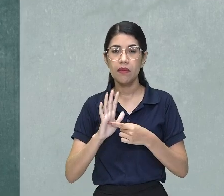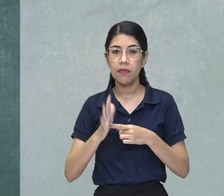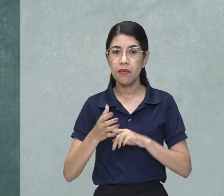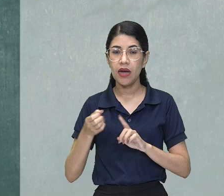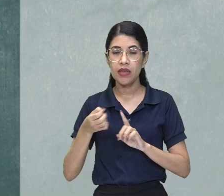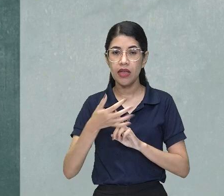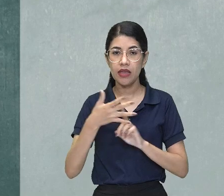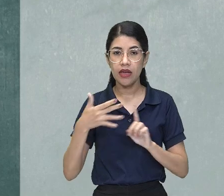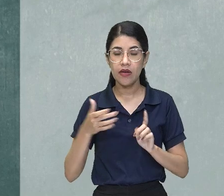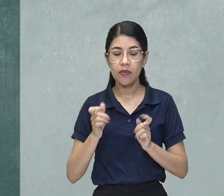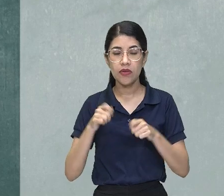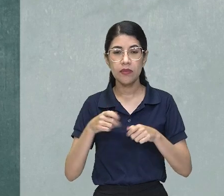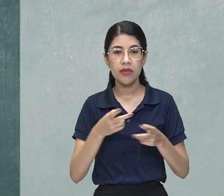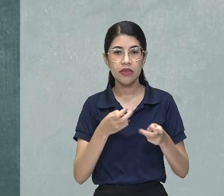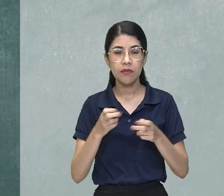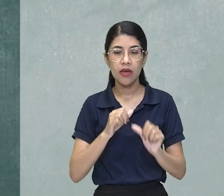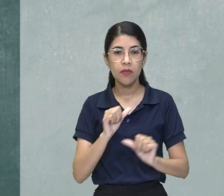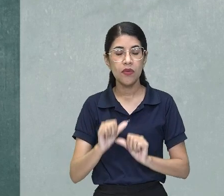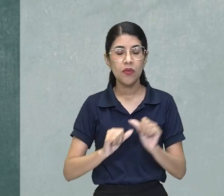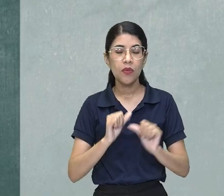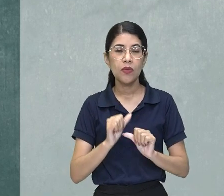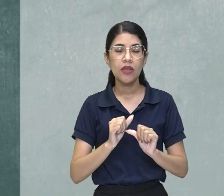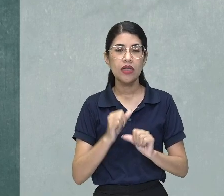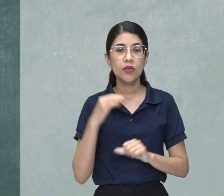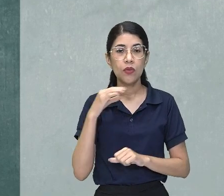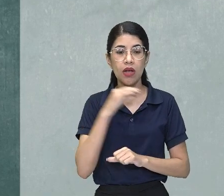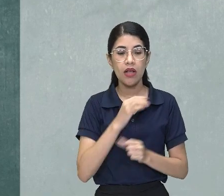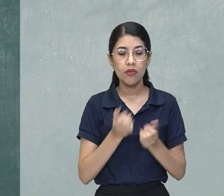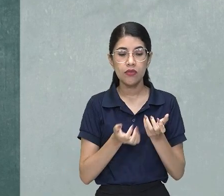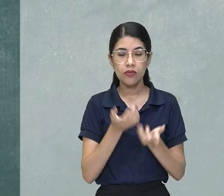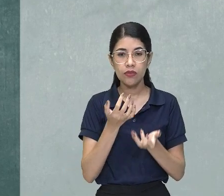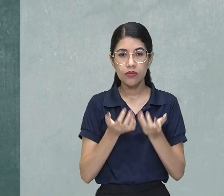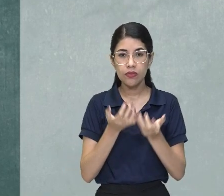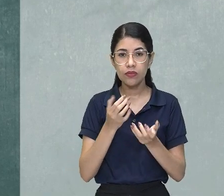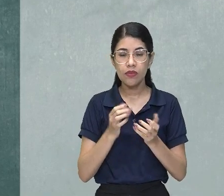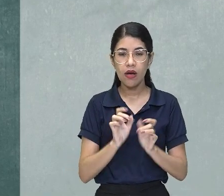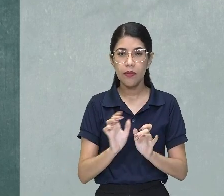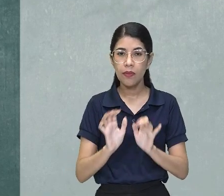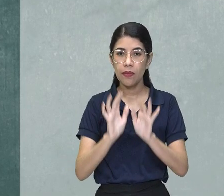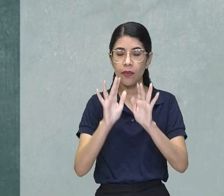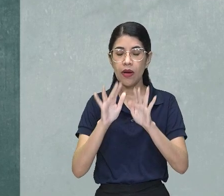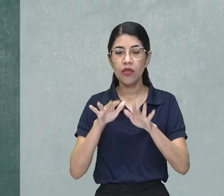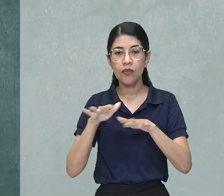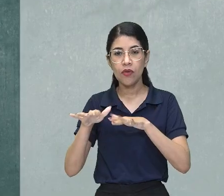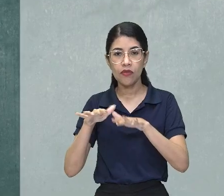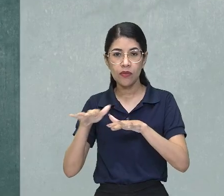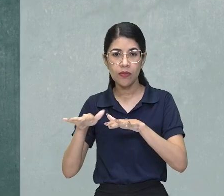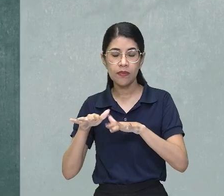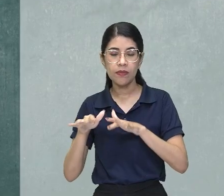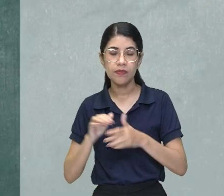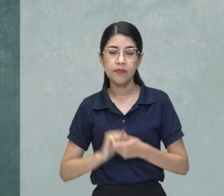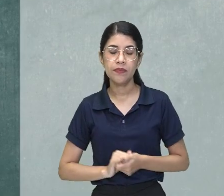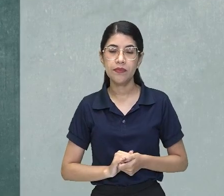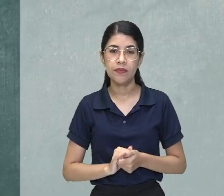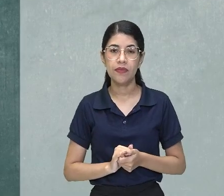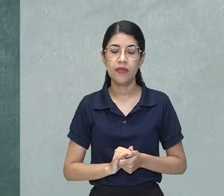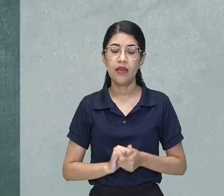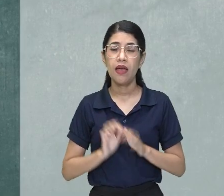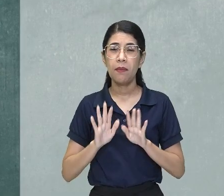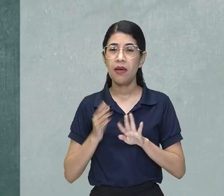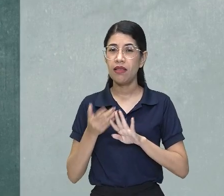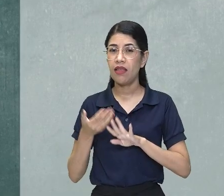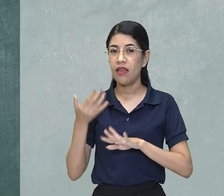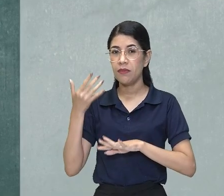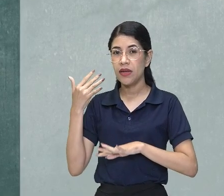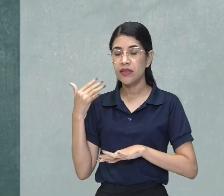observar essa transformação do calor em energia mecânica, em energia no movimento. Mas naquela época,